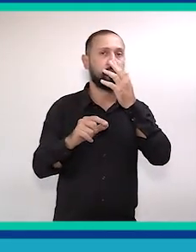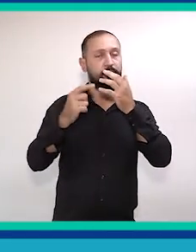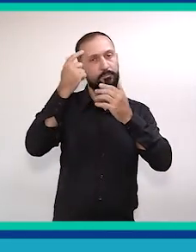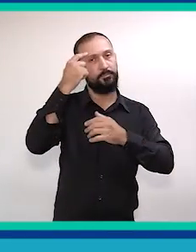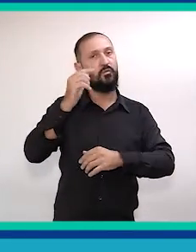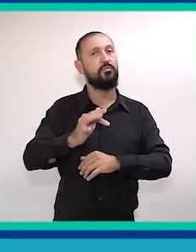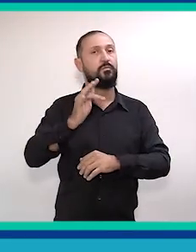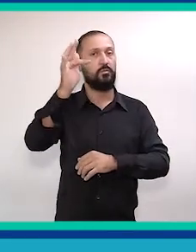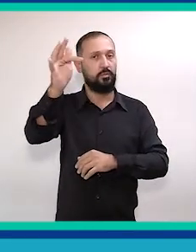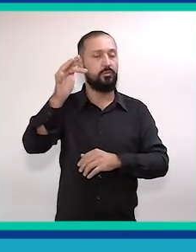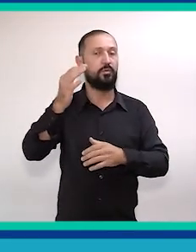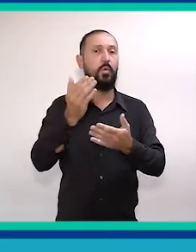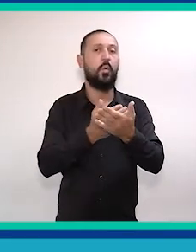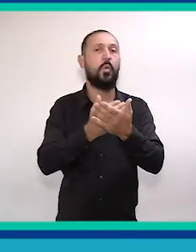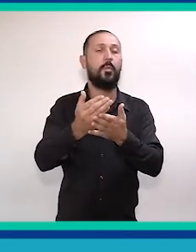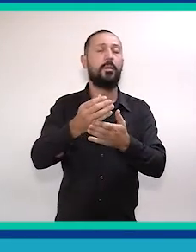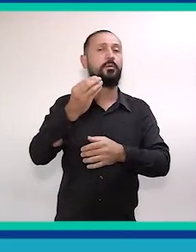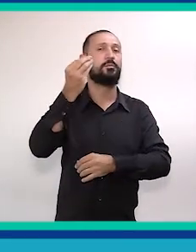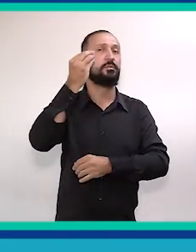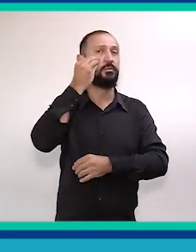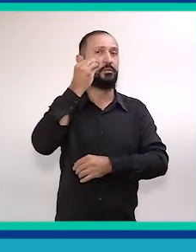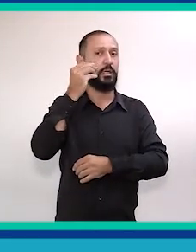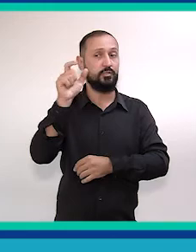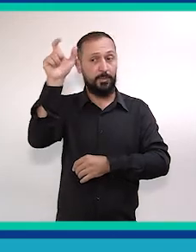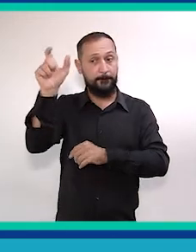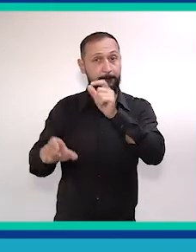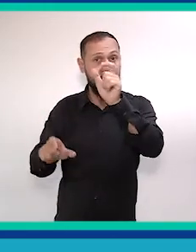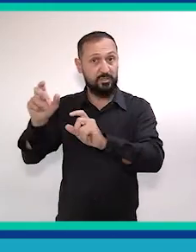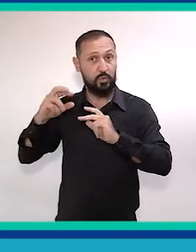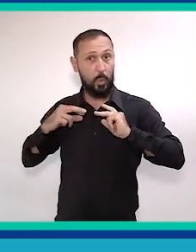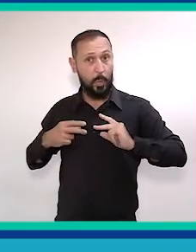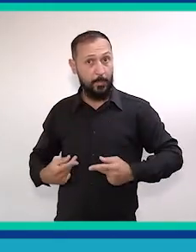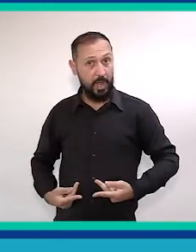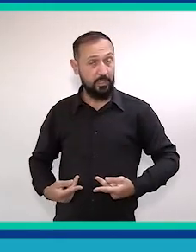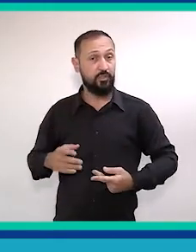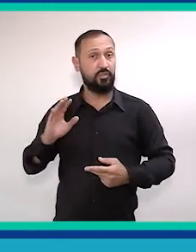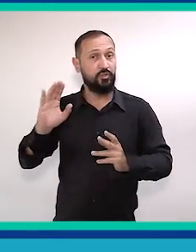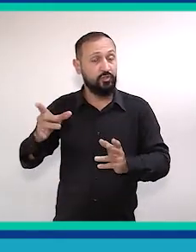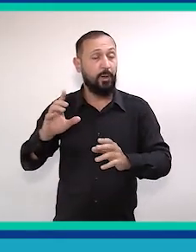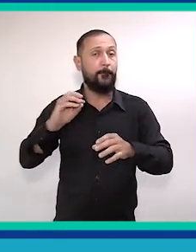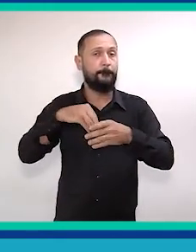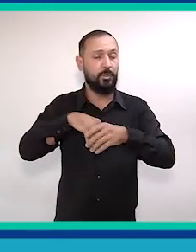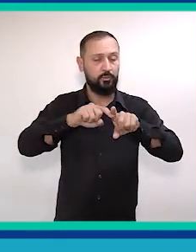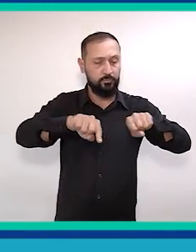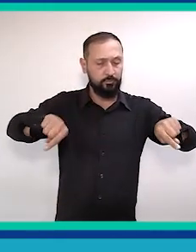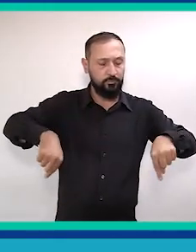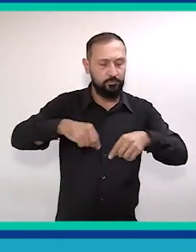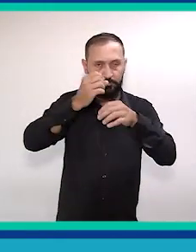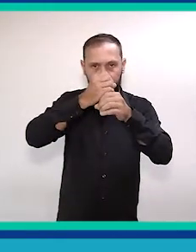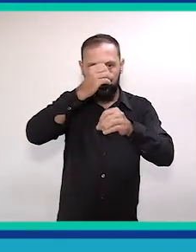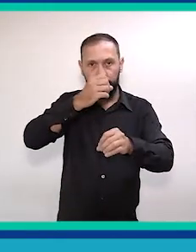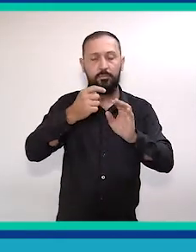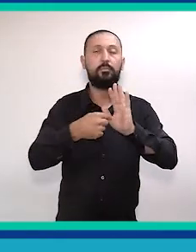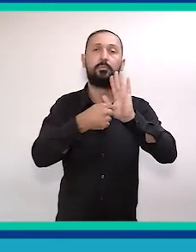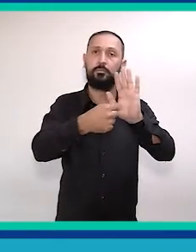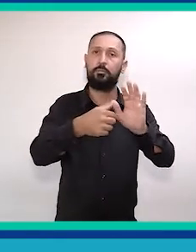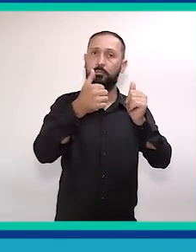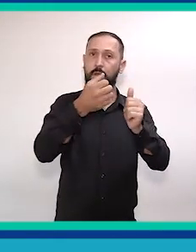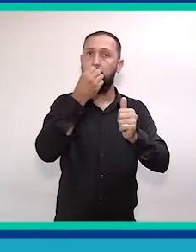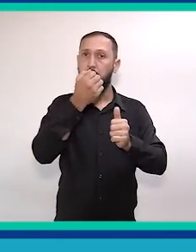de agora, quando a gente pensa em futuro. É partir para teste em seres vivos a partir de agora, já que os de